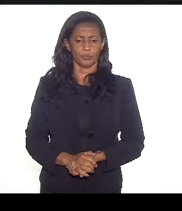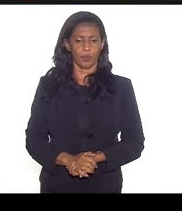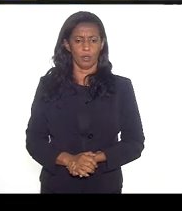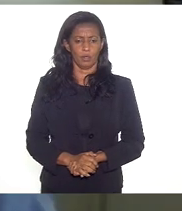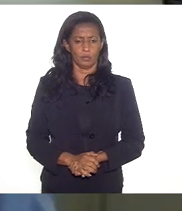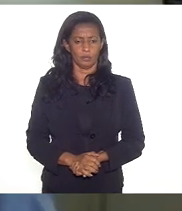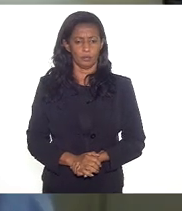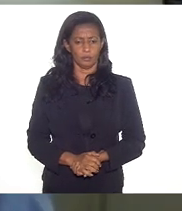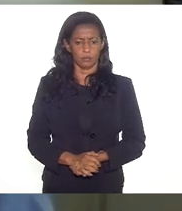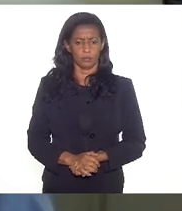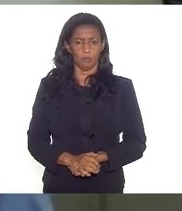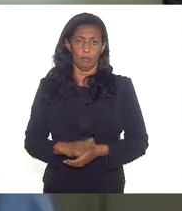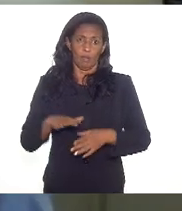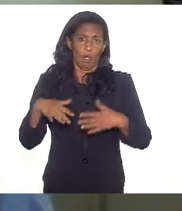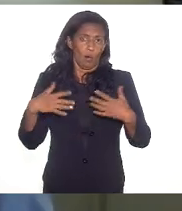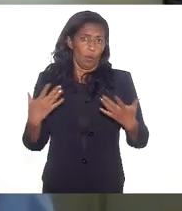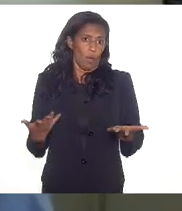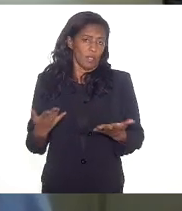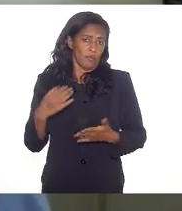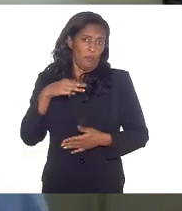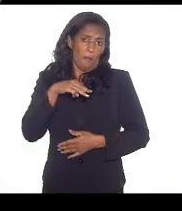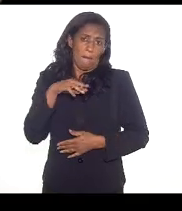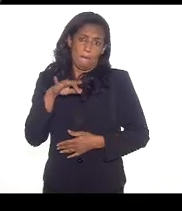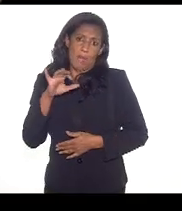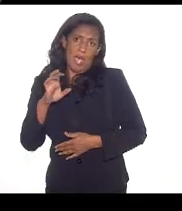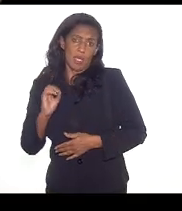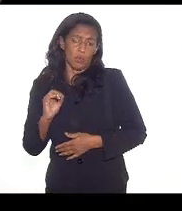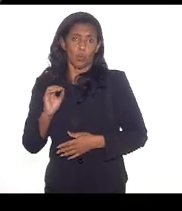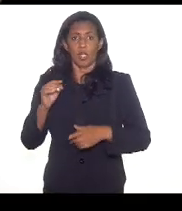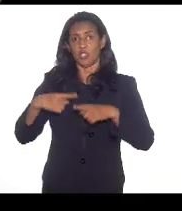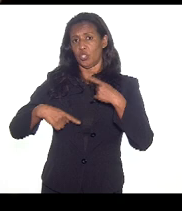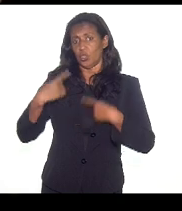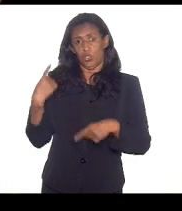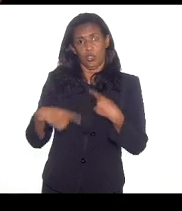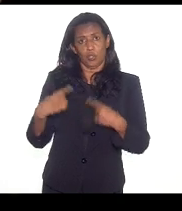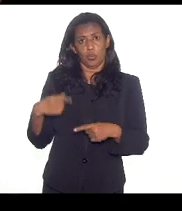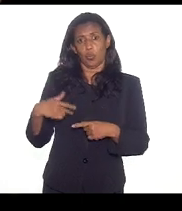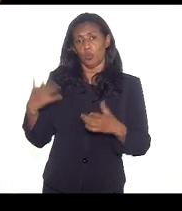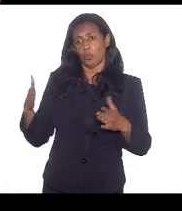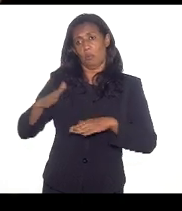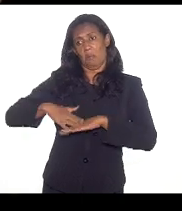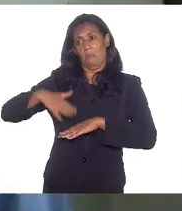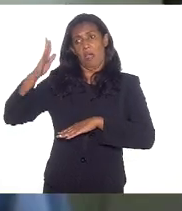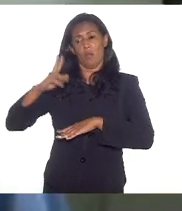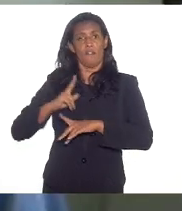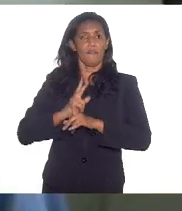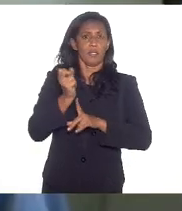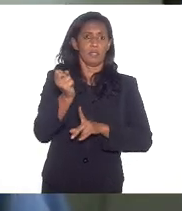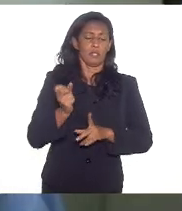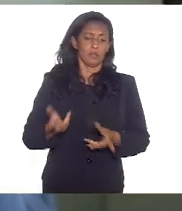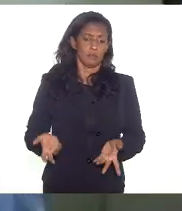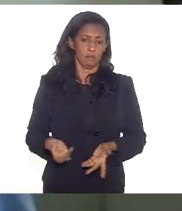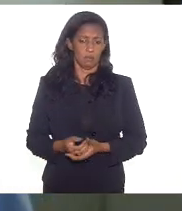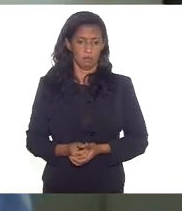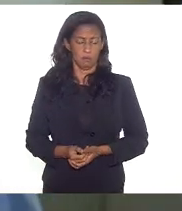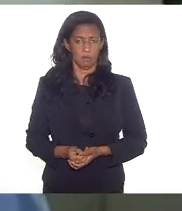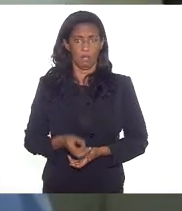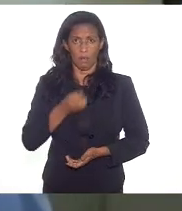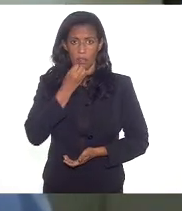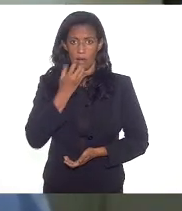de mérito, a gente discute mérito. Isso. E a maioria vence. Tá bom assim, deputado Renato?